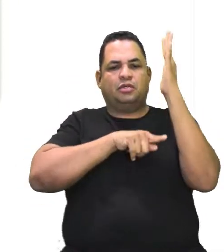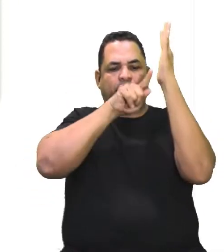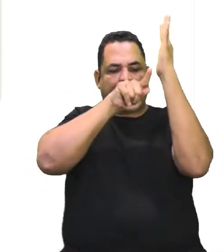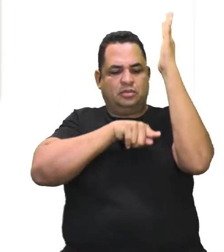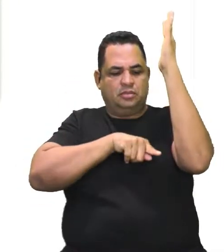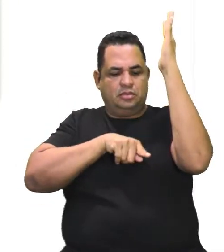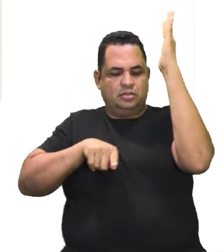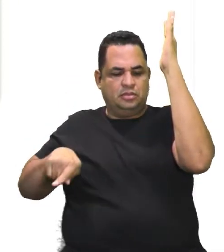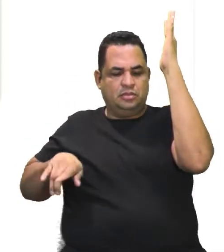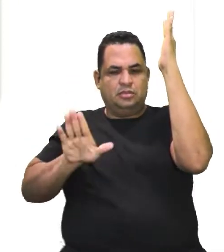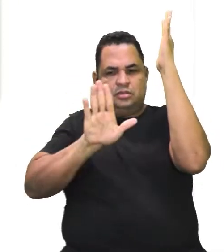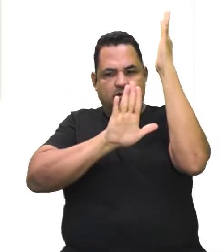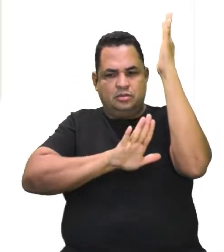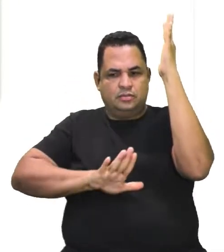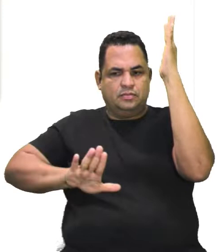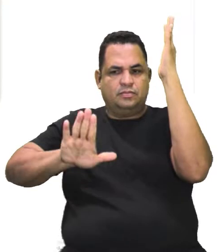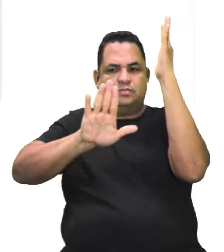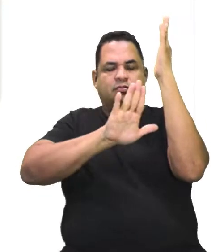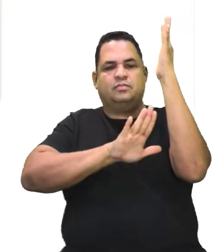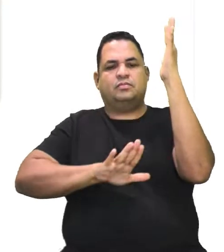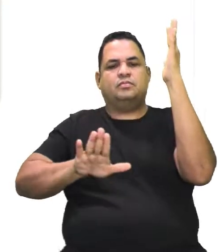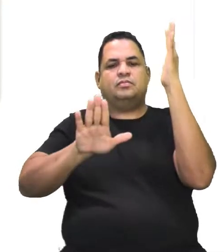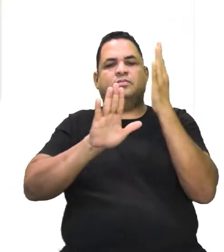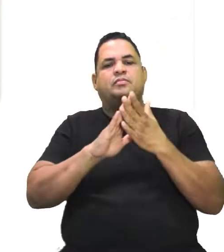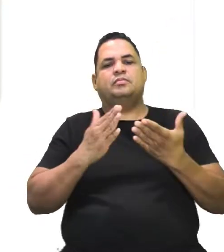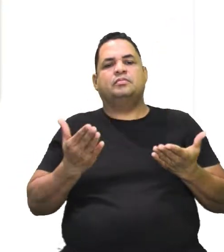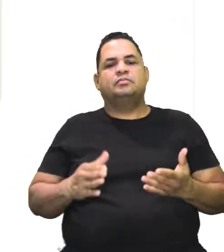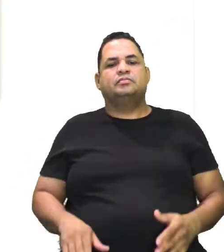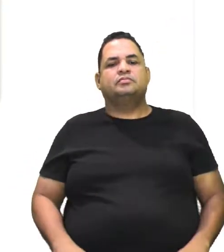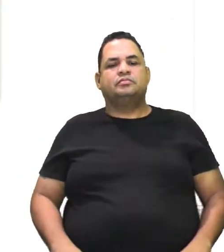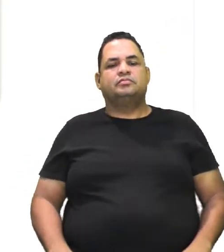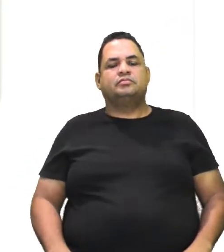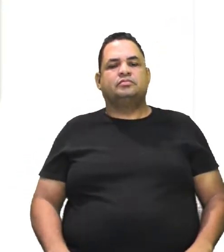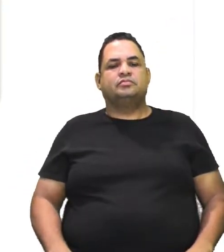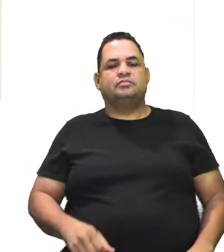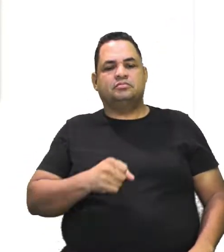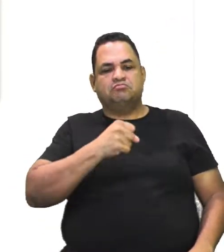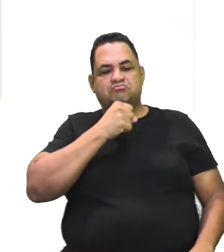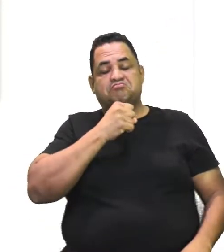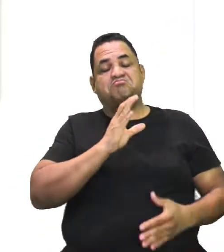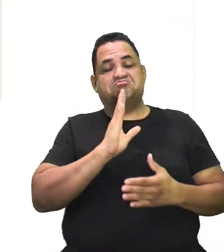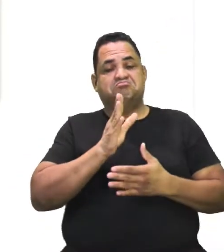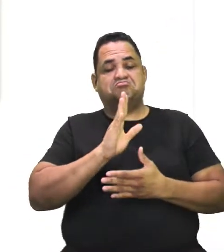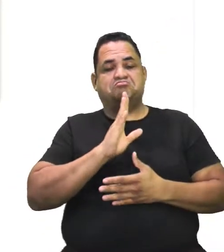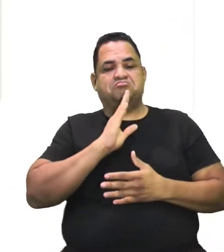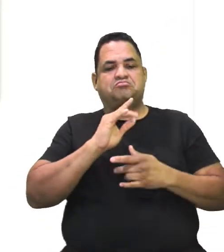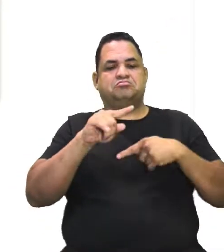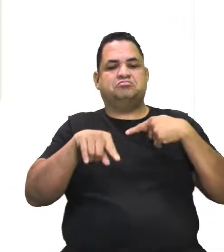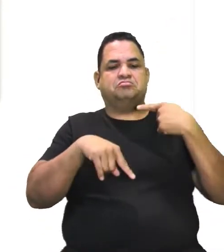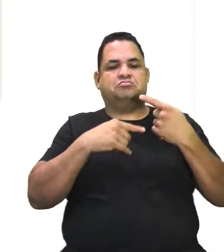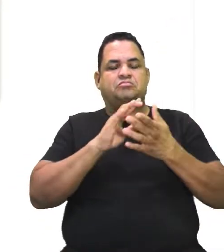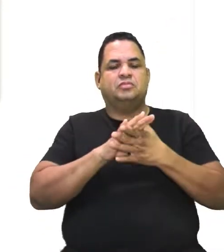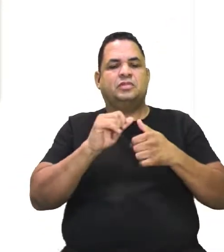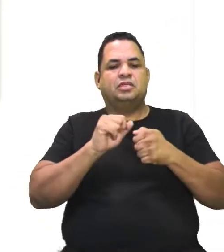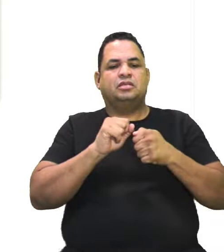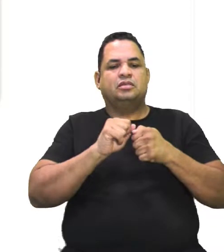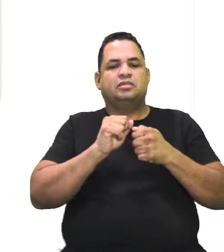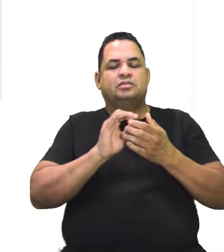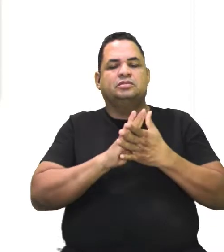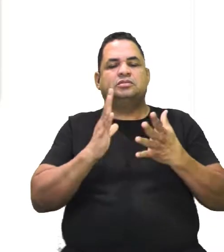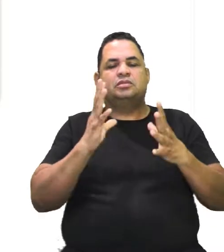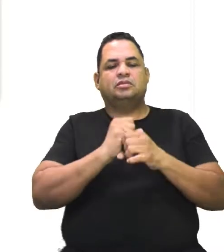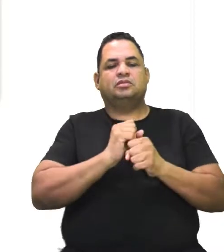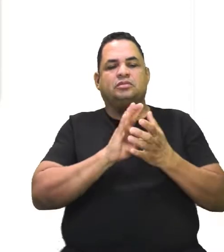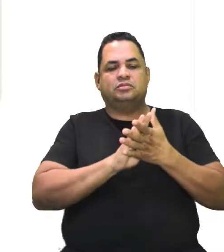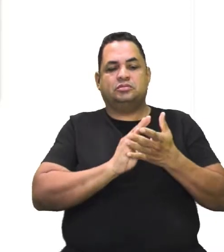faz uma introdução, né? Depois joga no plano cartesiano, que é velho conhecido da galera, e depois a gente faz o cálculo da